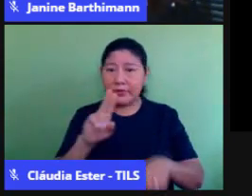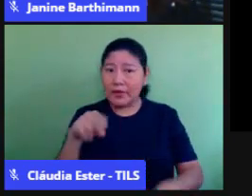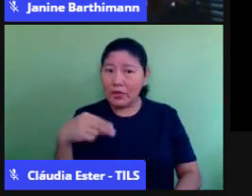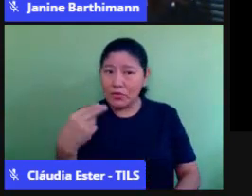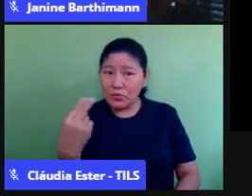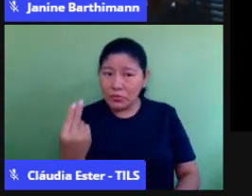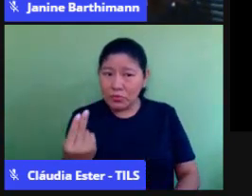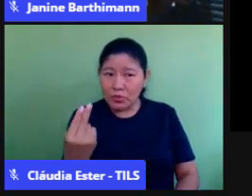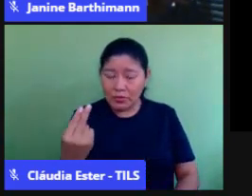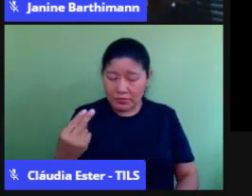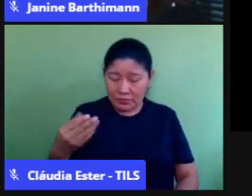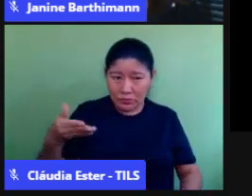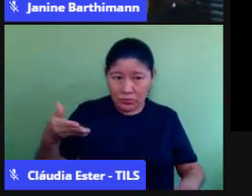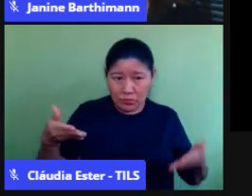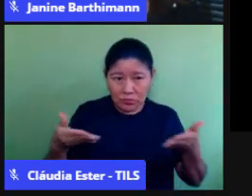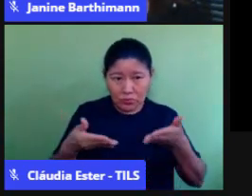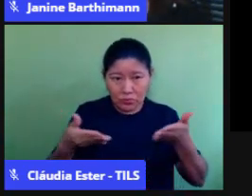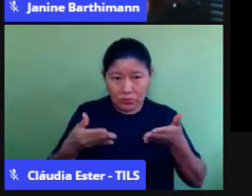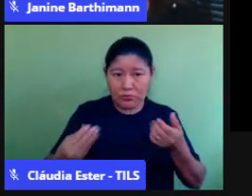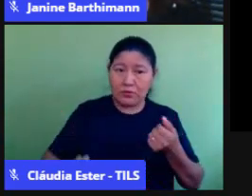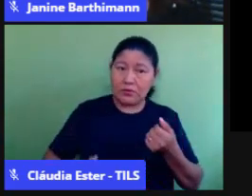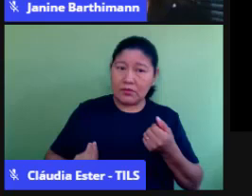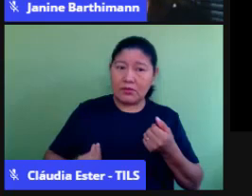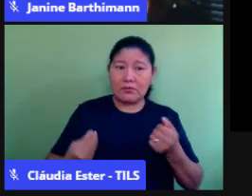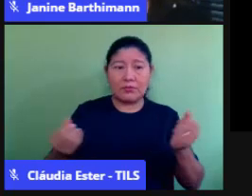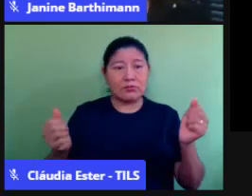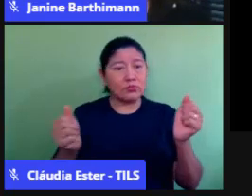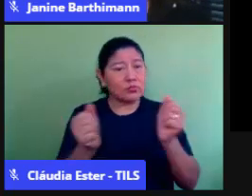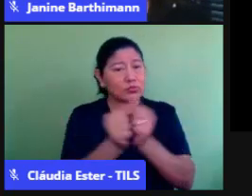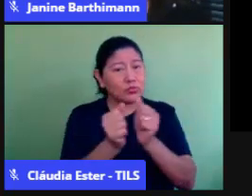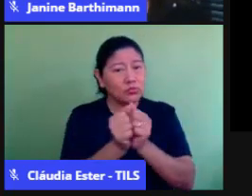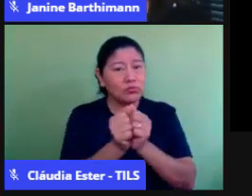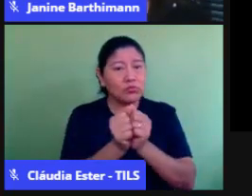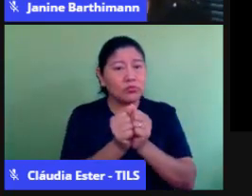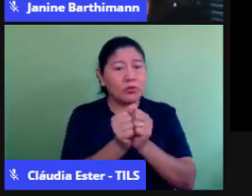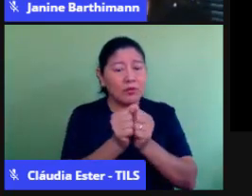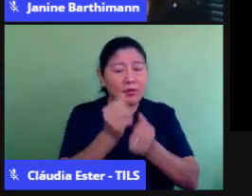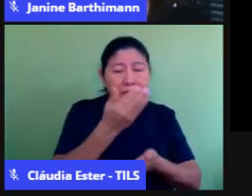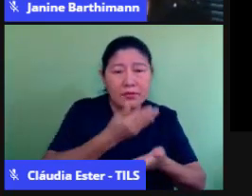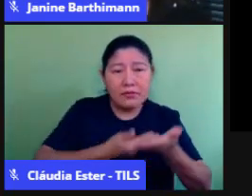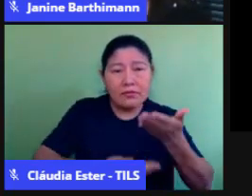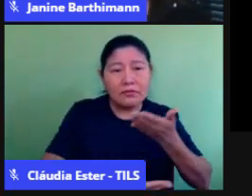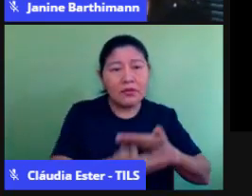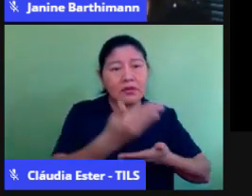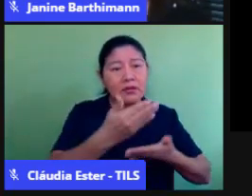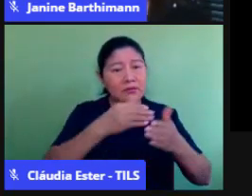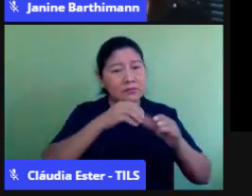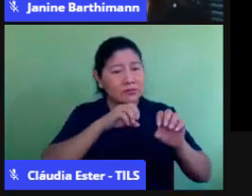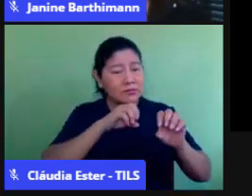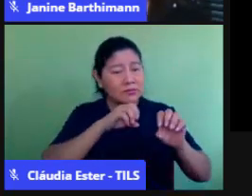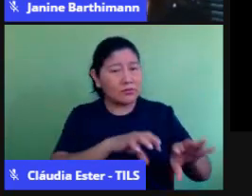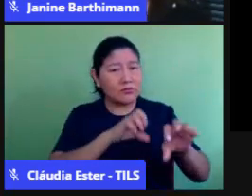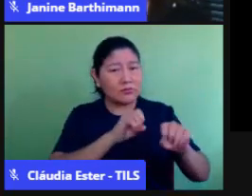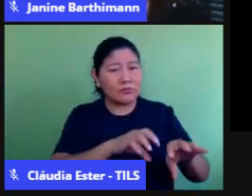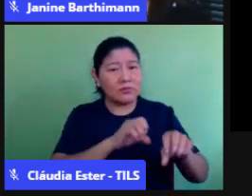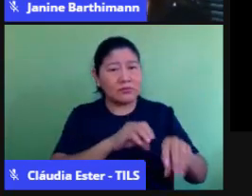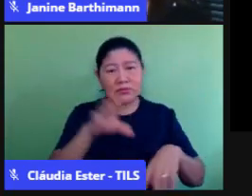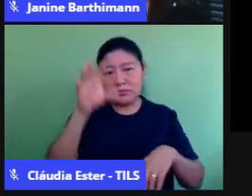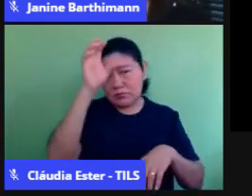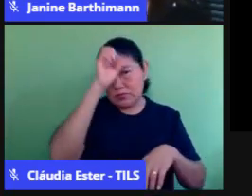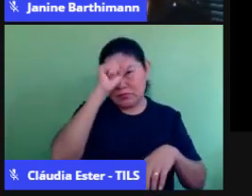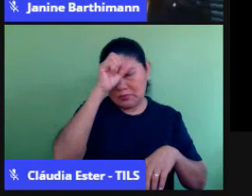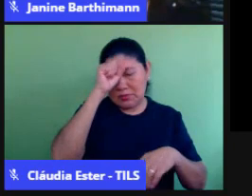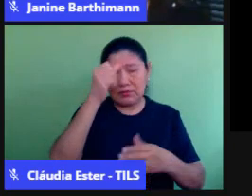seres humanos que se educam a si próprios também, e a partir dessa educação vão se transformando e